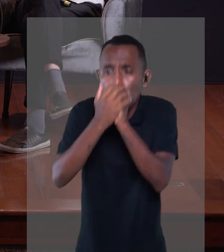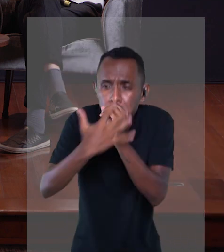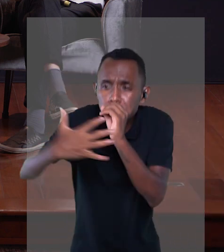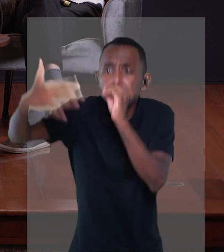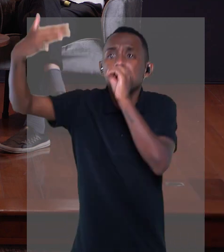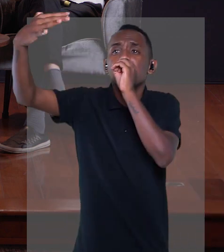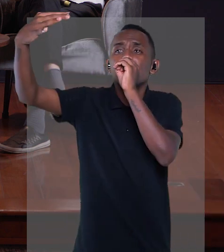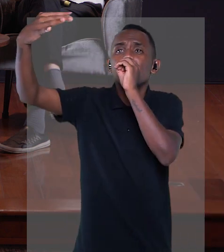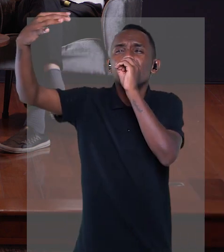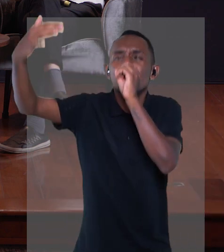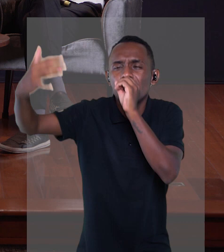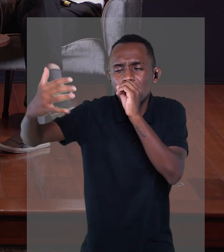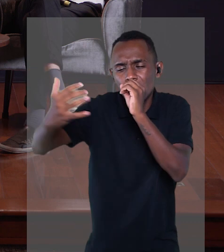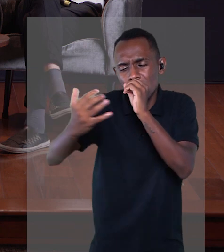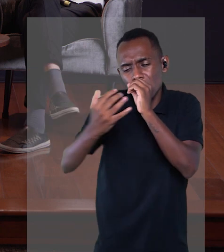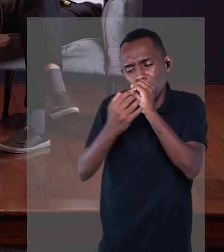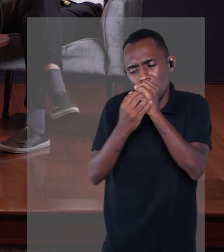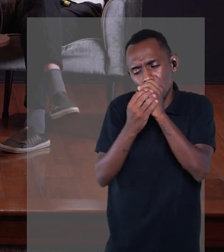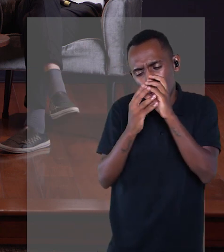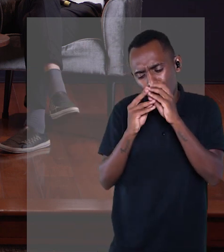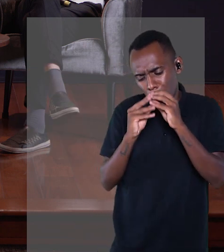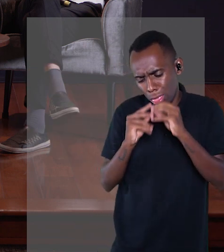gás, sem gás,